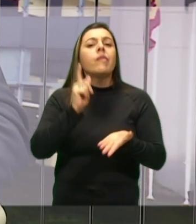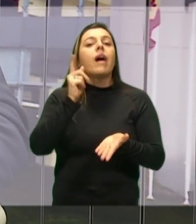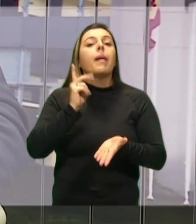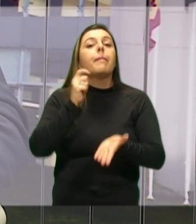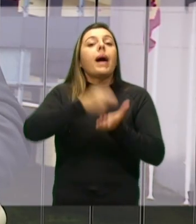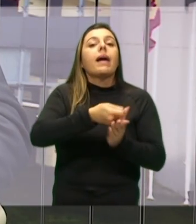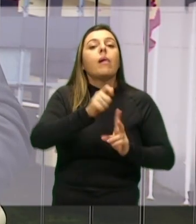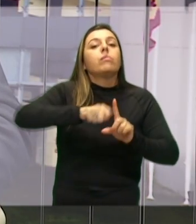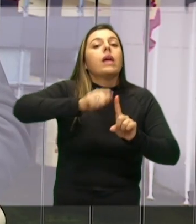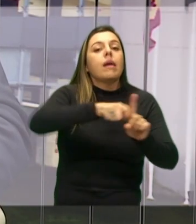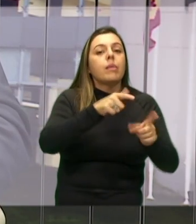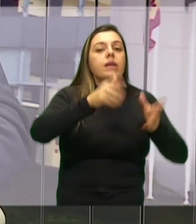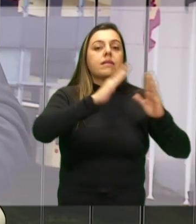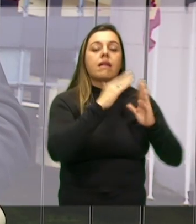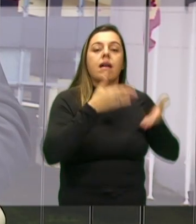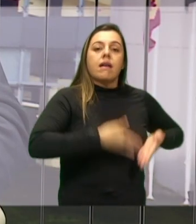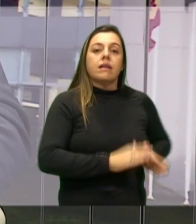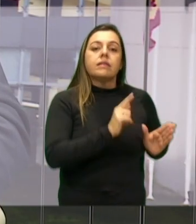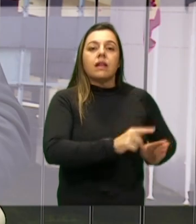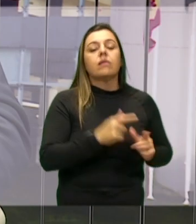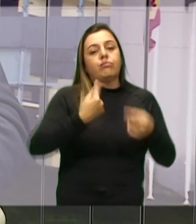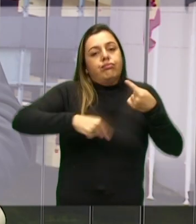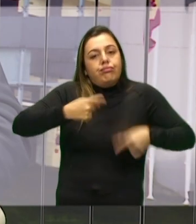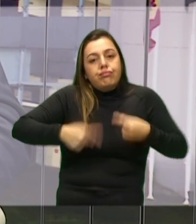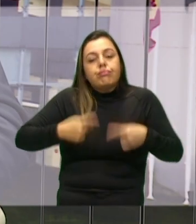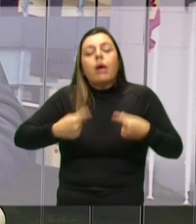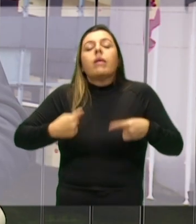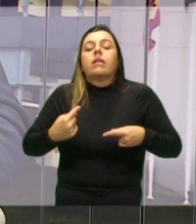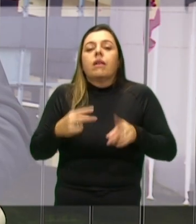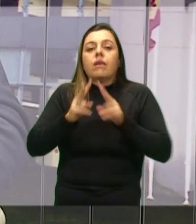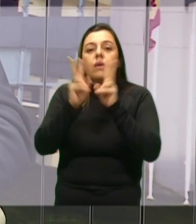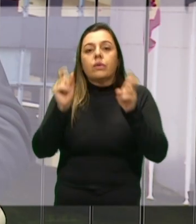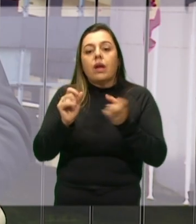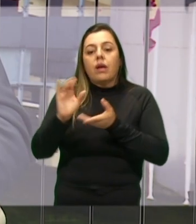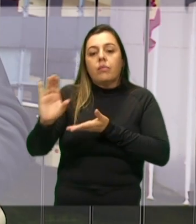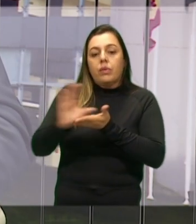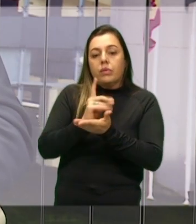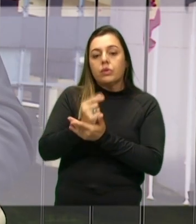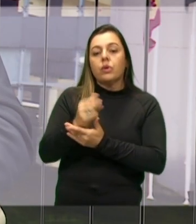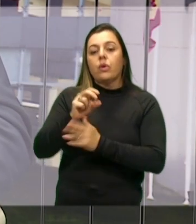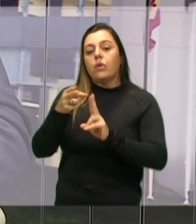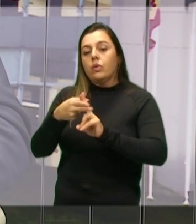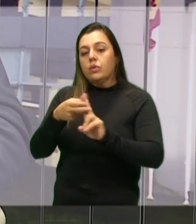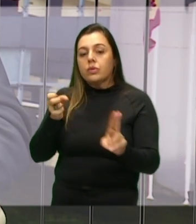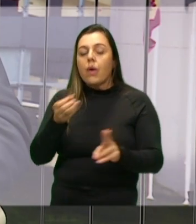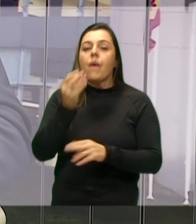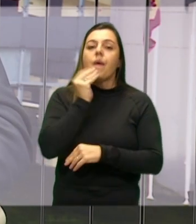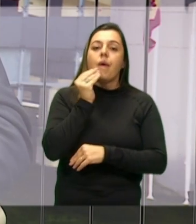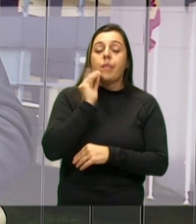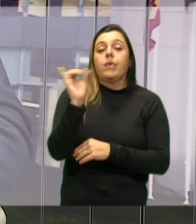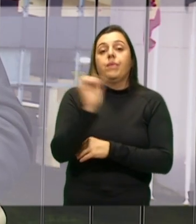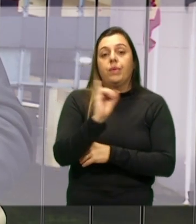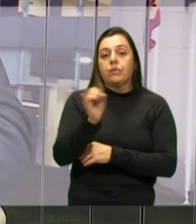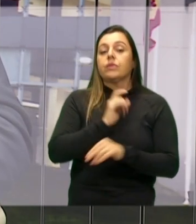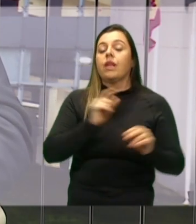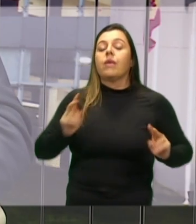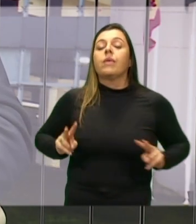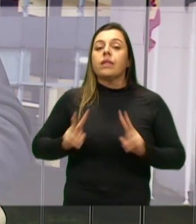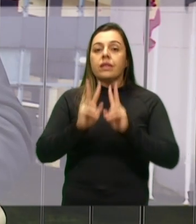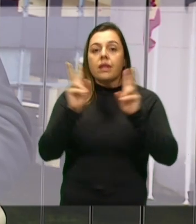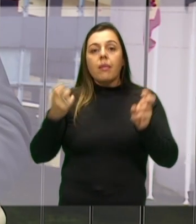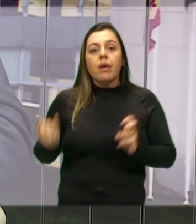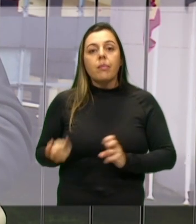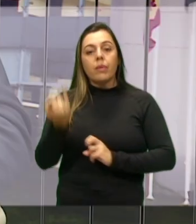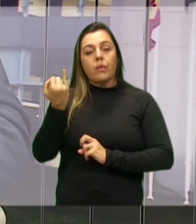manter essa maternidade. A gente debateu muito isso, que é a questão do financiamento SUS. É claro que Itajaí tem uma questão